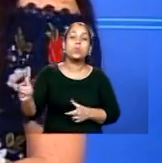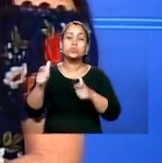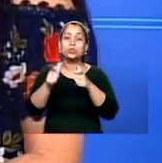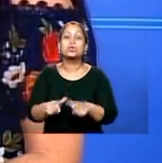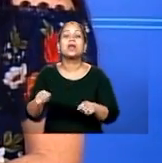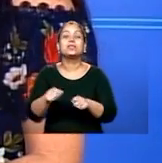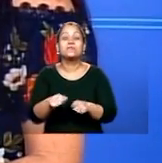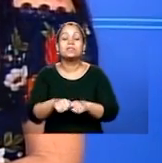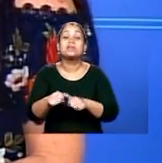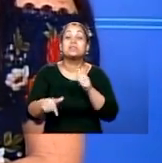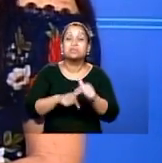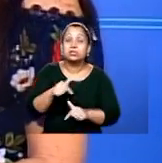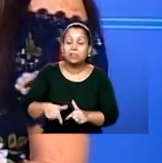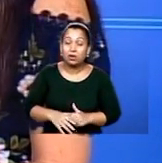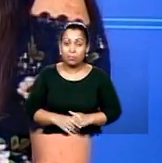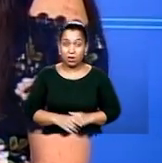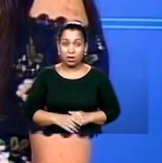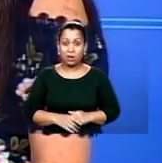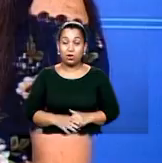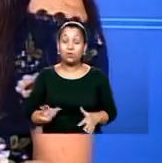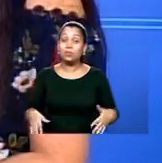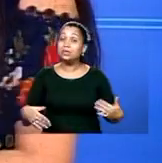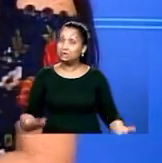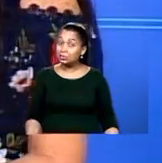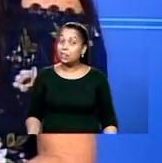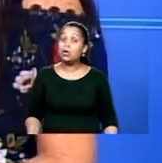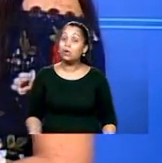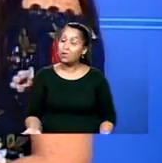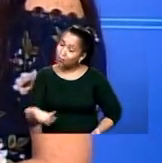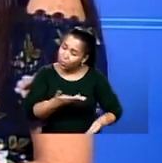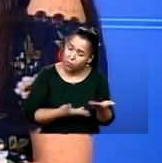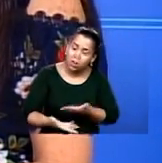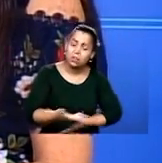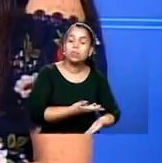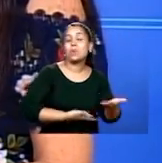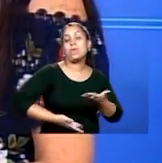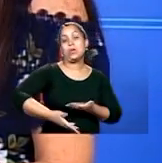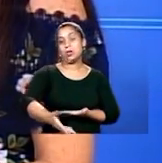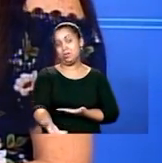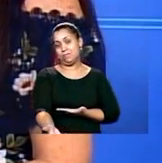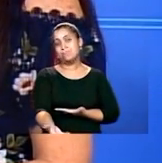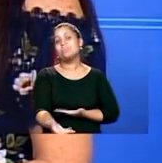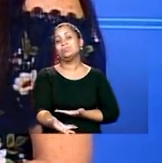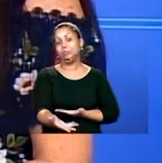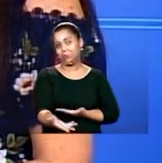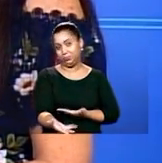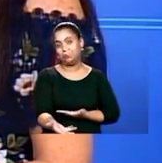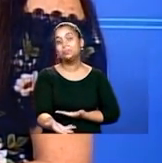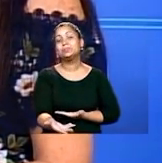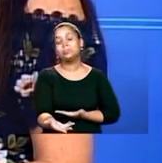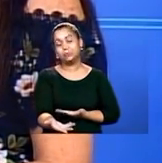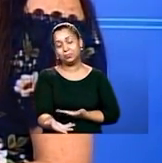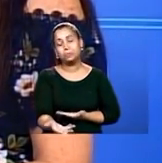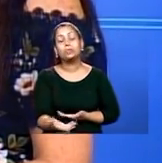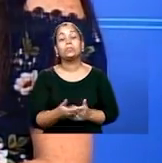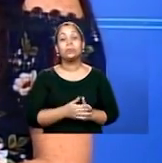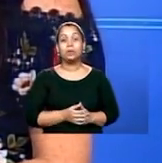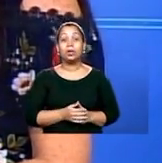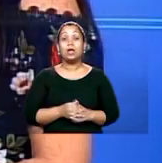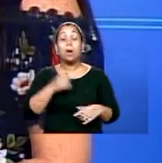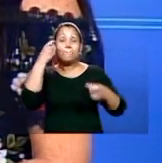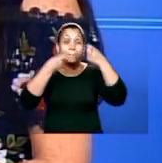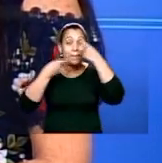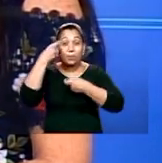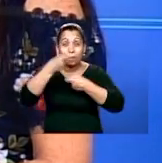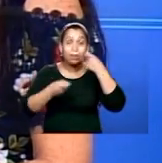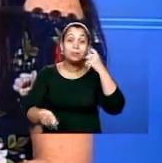estão fazendo esse trabalho. Então, é bem uma troca mesmo, além da